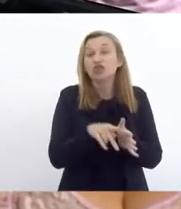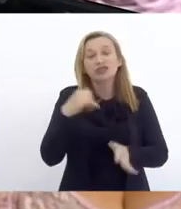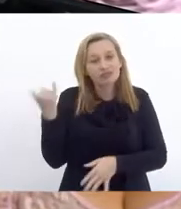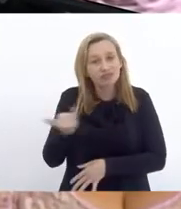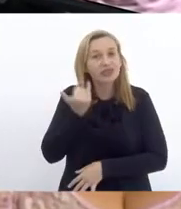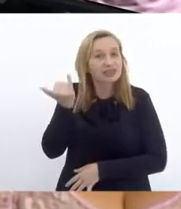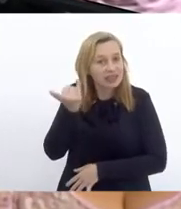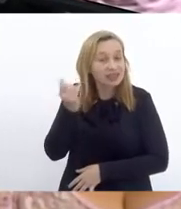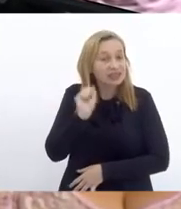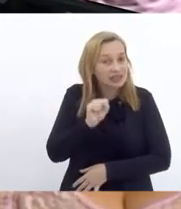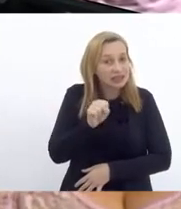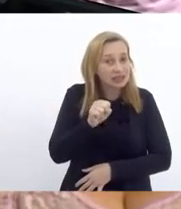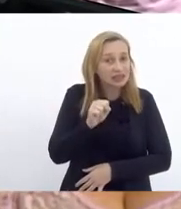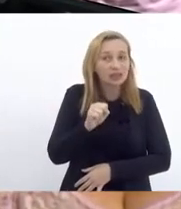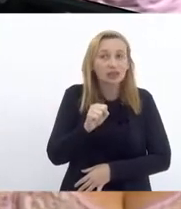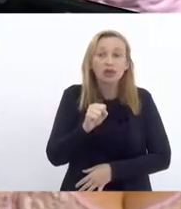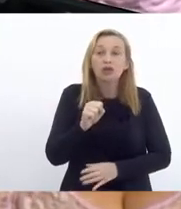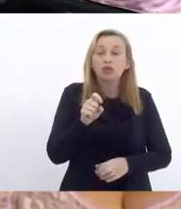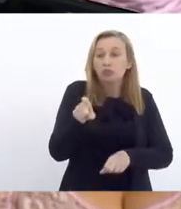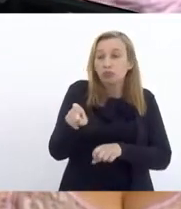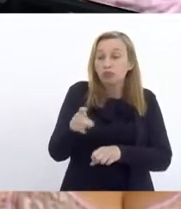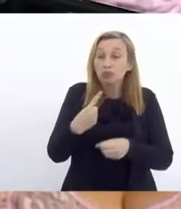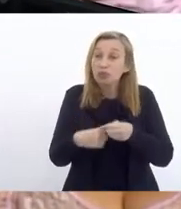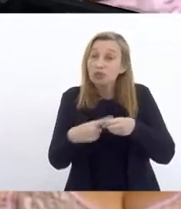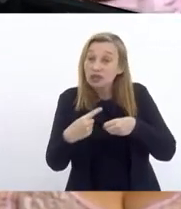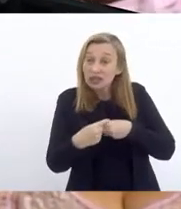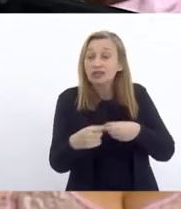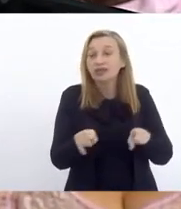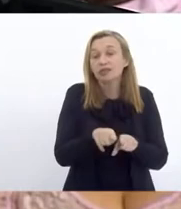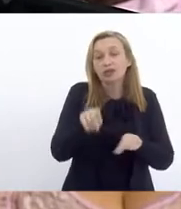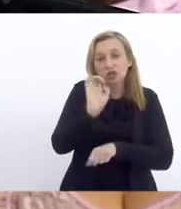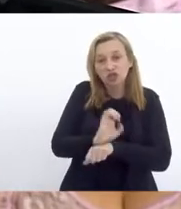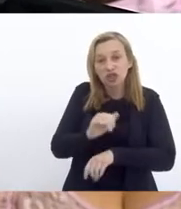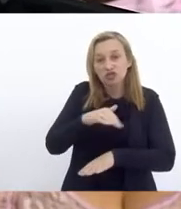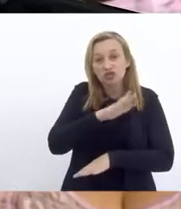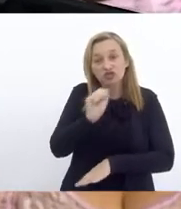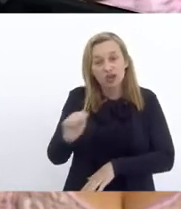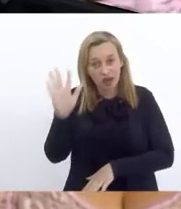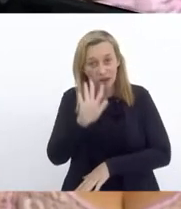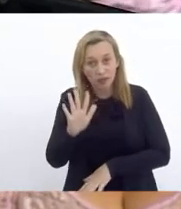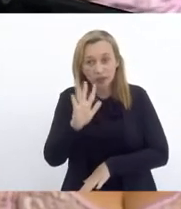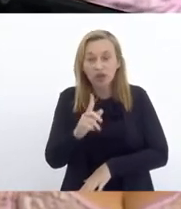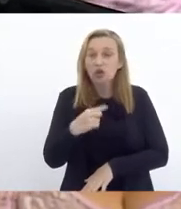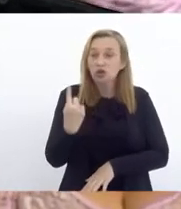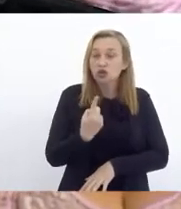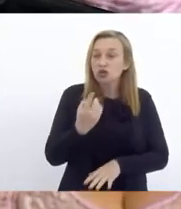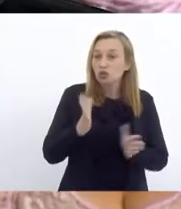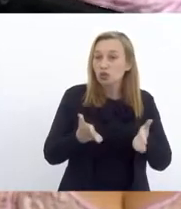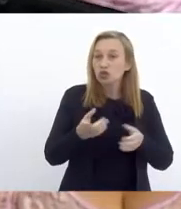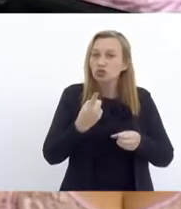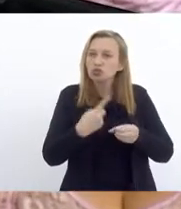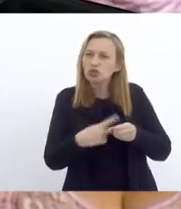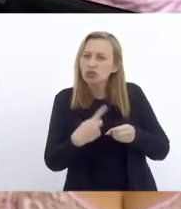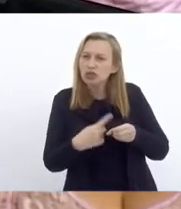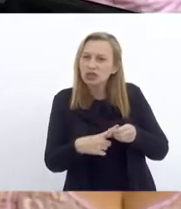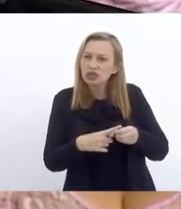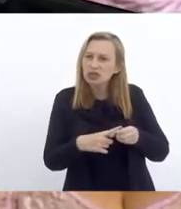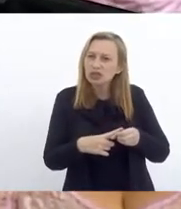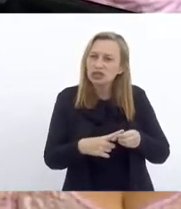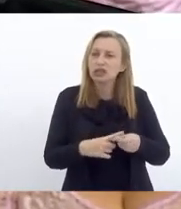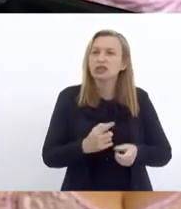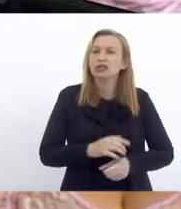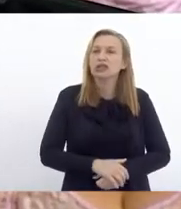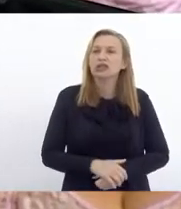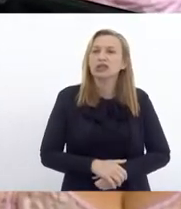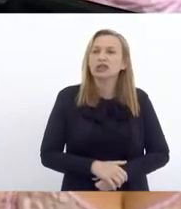importância, tanto para o município, para os municípios, quanto para o Estado como um todo. Nós estamos hoje num município com potencial enorme,